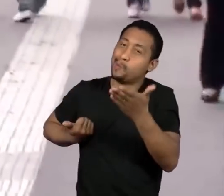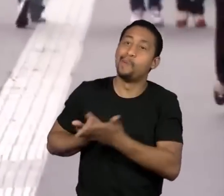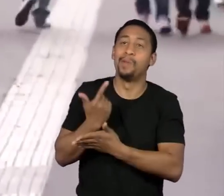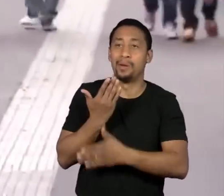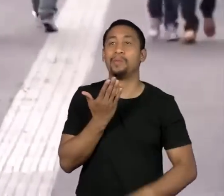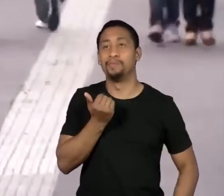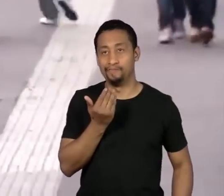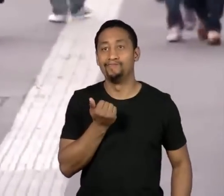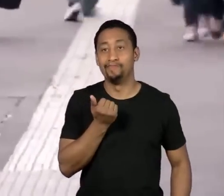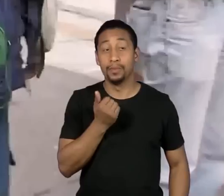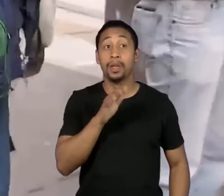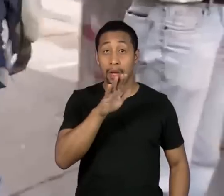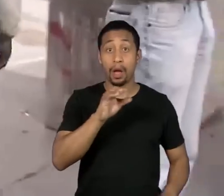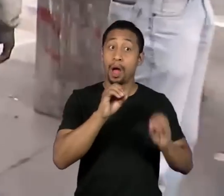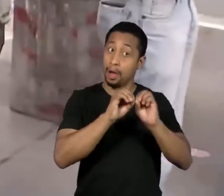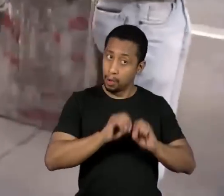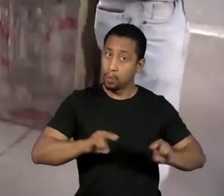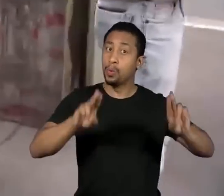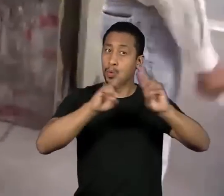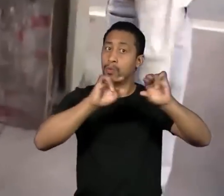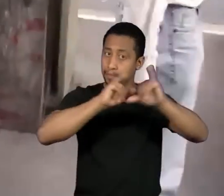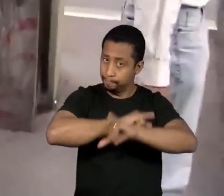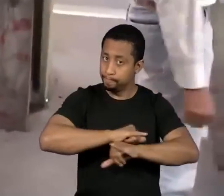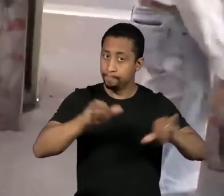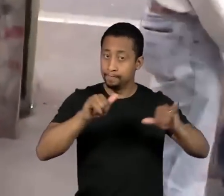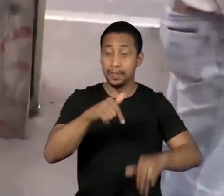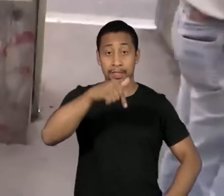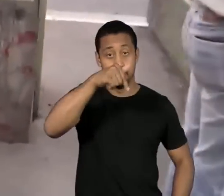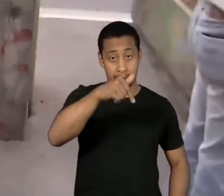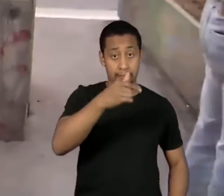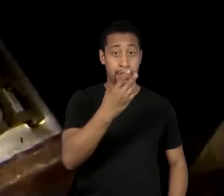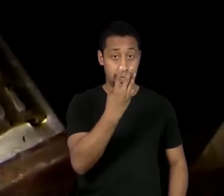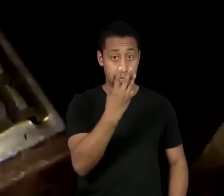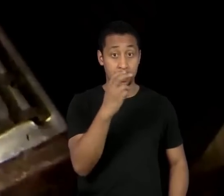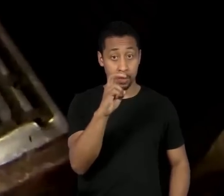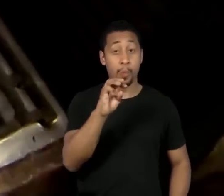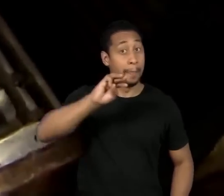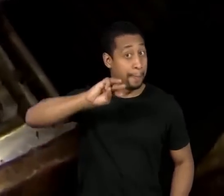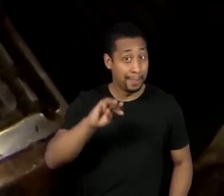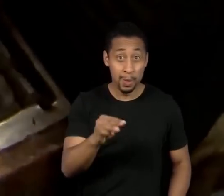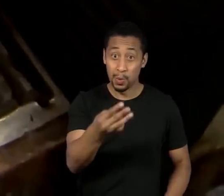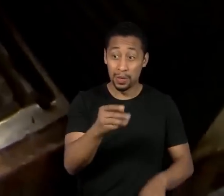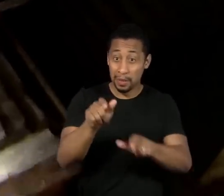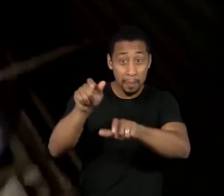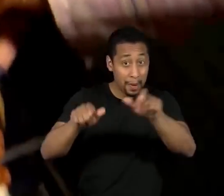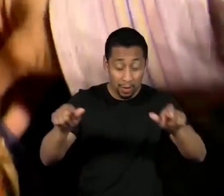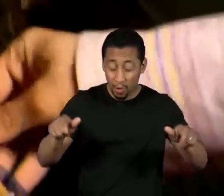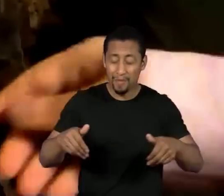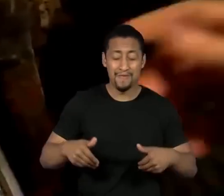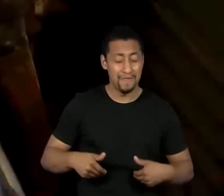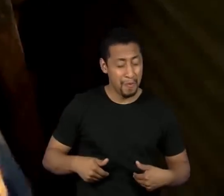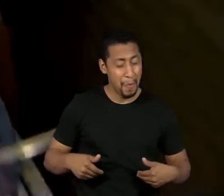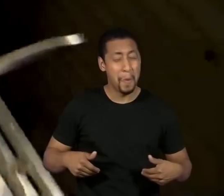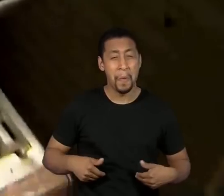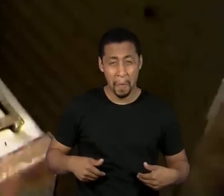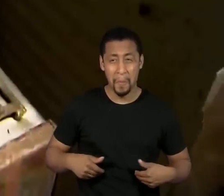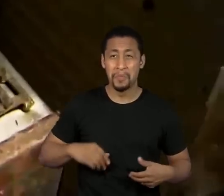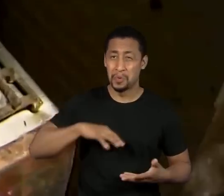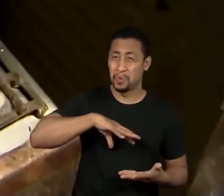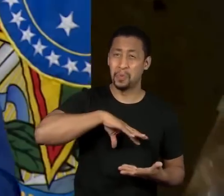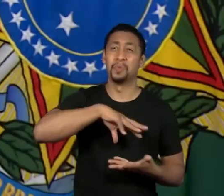comida. Segundo a ONU, 735 milhões de pessoas passam fome no mundo